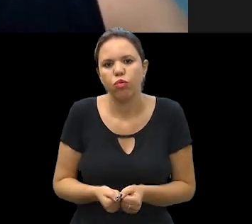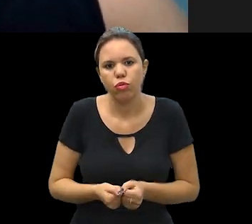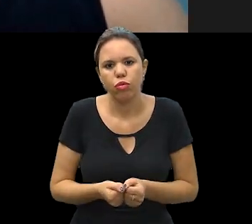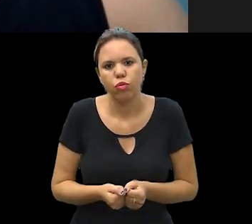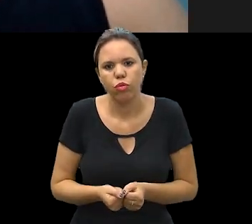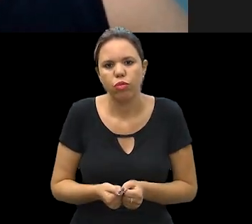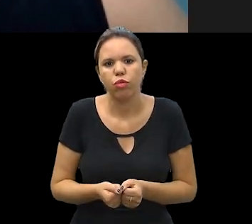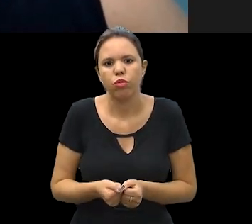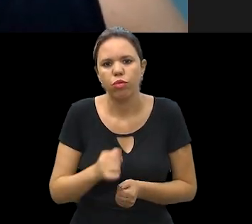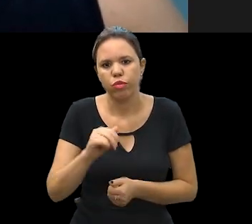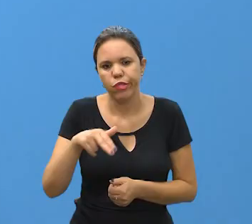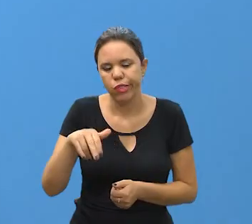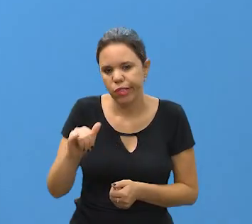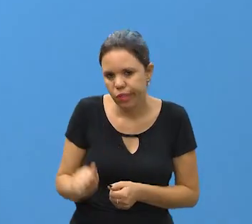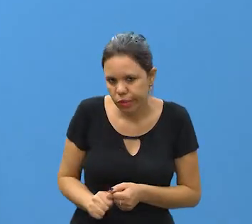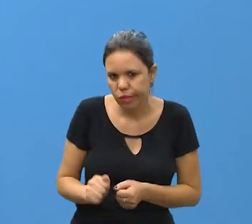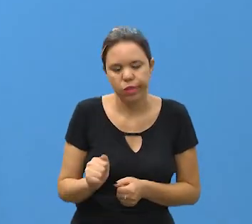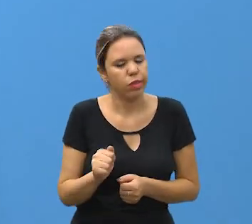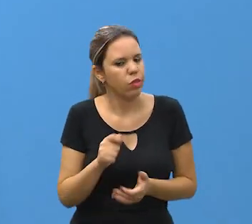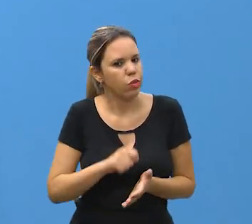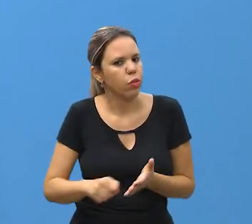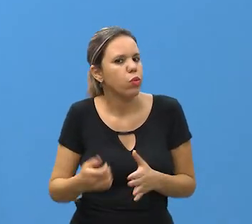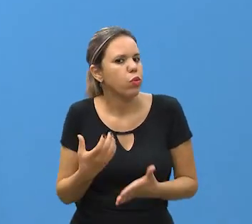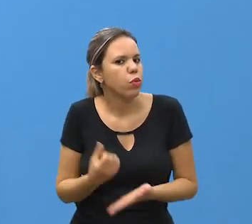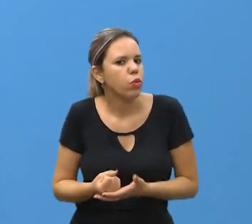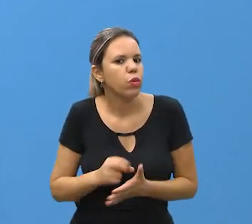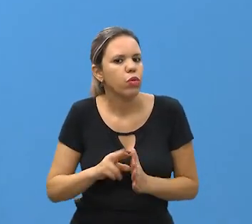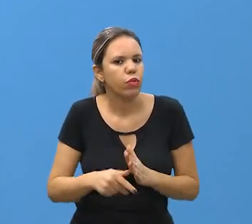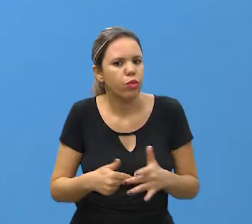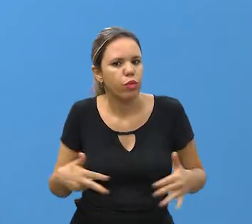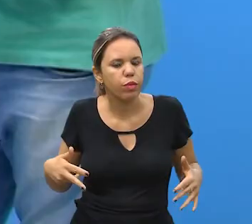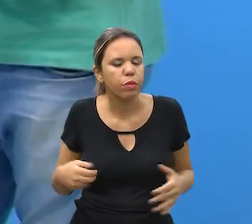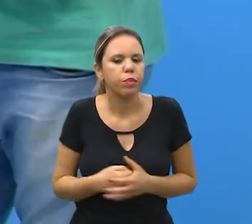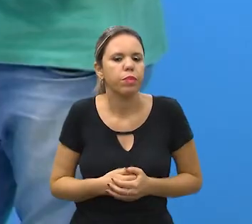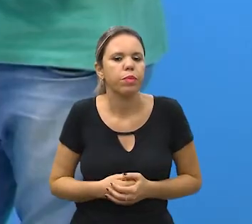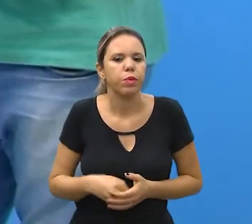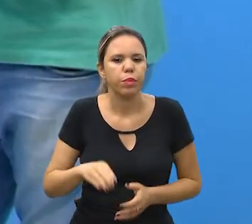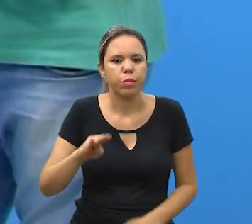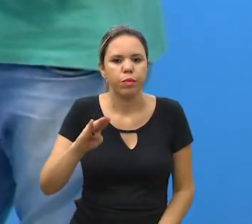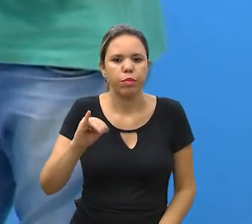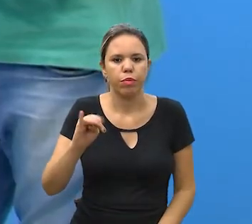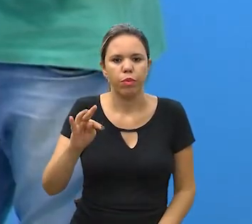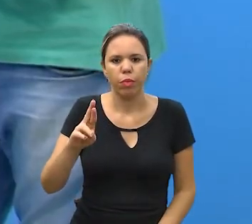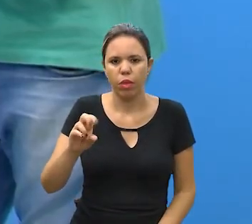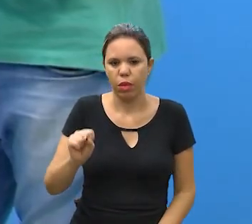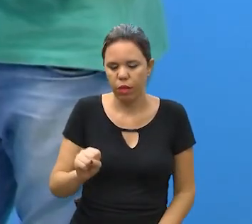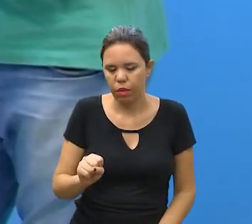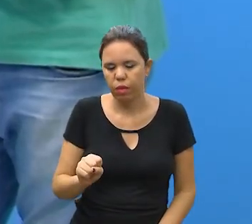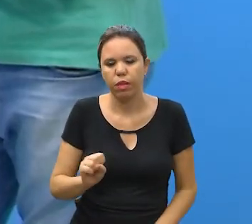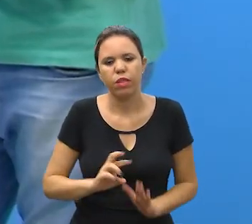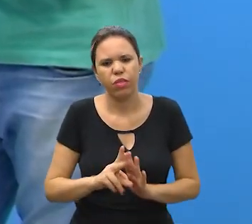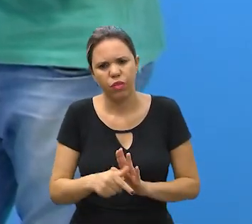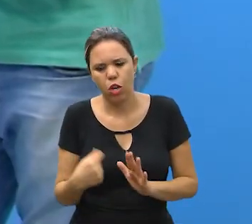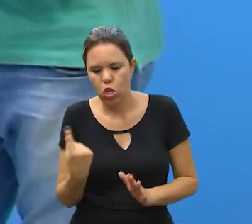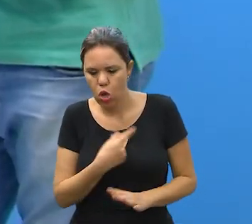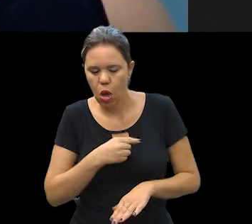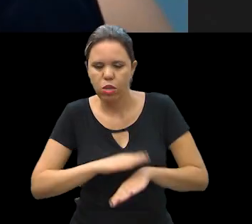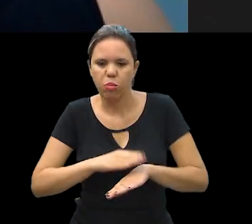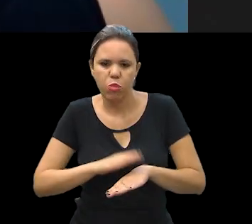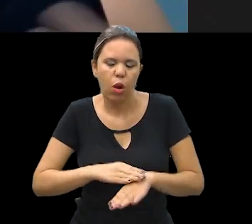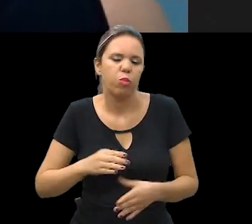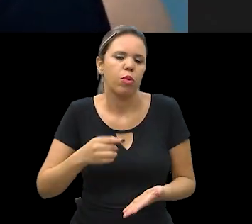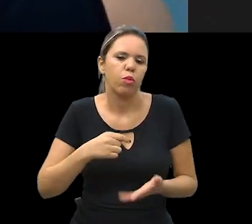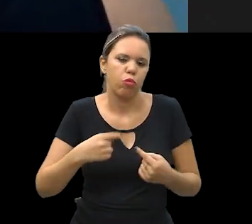a versão da Janaína, a gente começou a regravar algumas versões dos Beatles, fizemos as